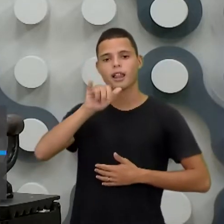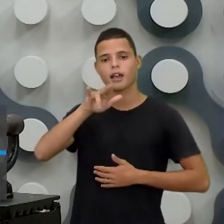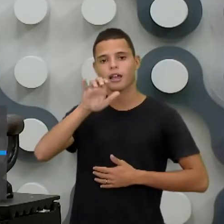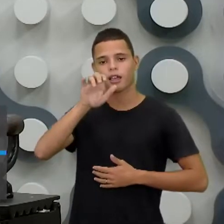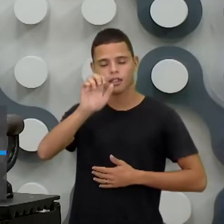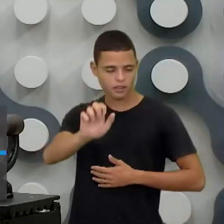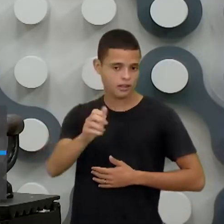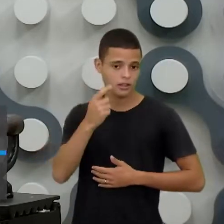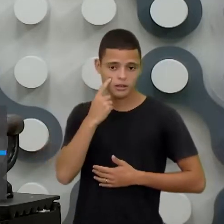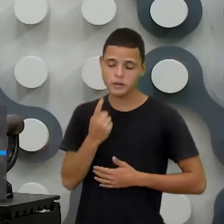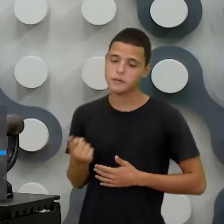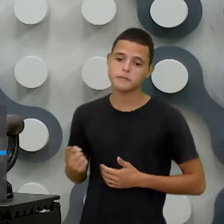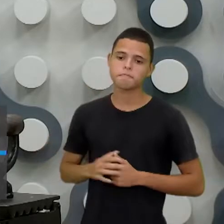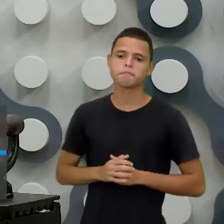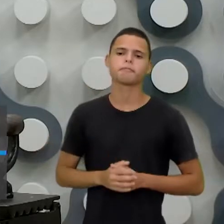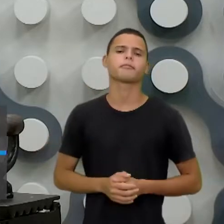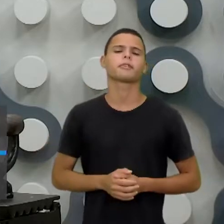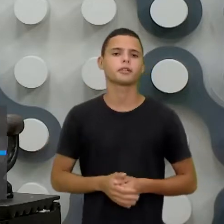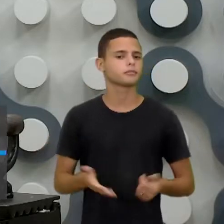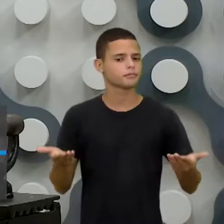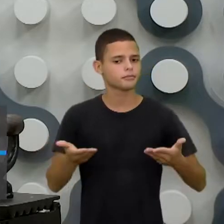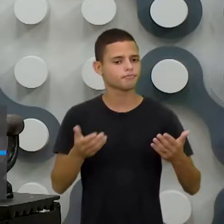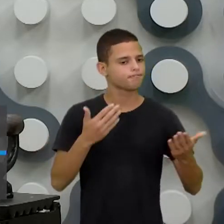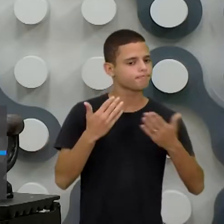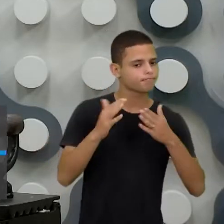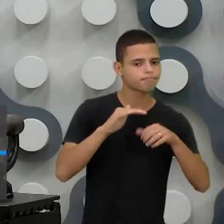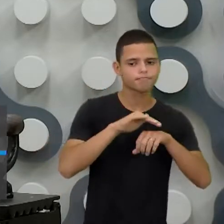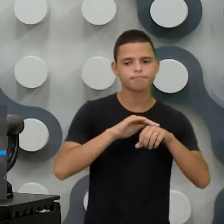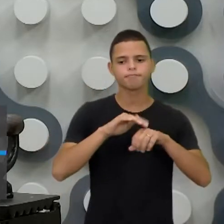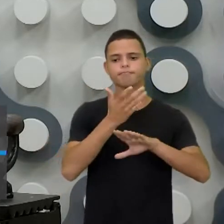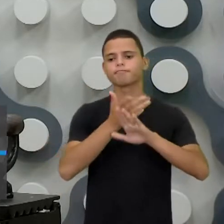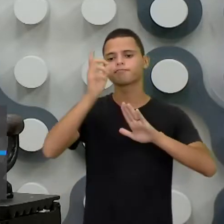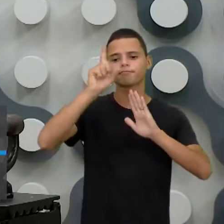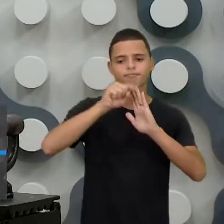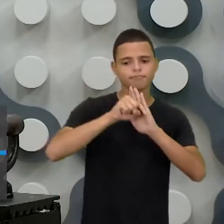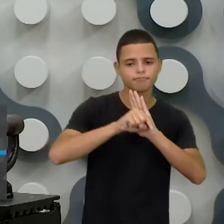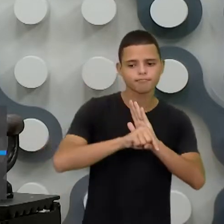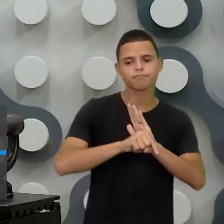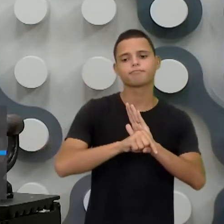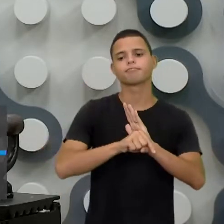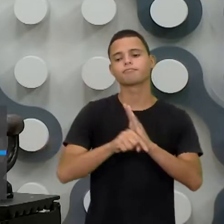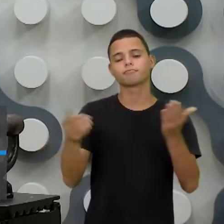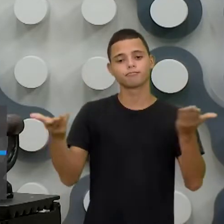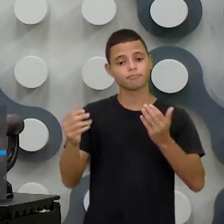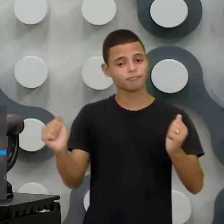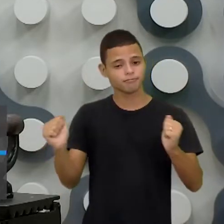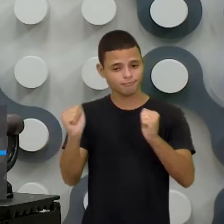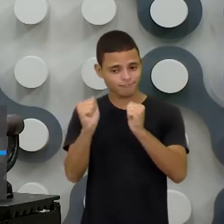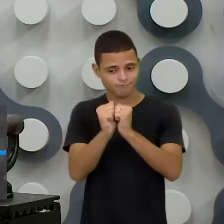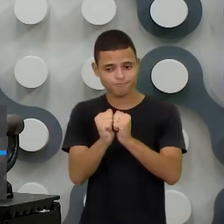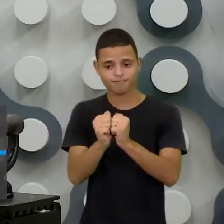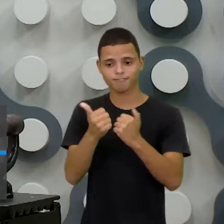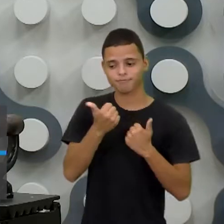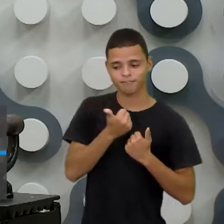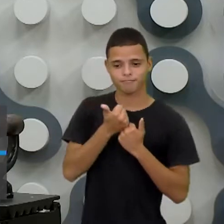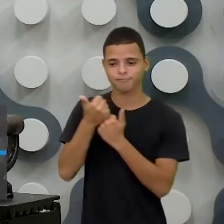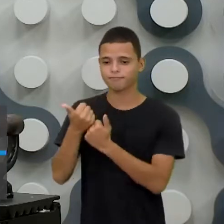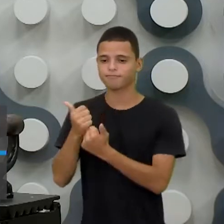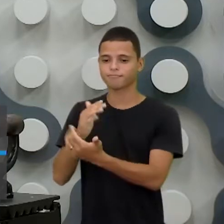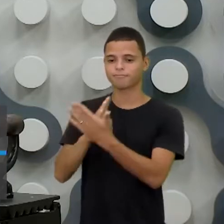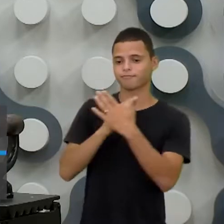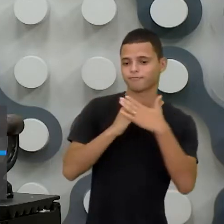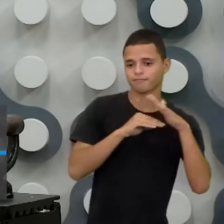sobre o nosso aprofundamento, o nosso componente e hoje aqui conosco para nos auxiliar aí nisto no mundo, tudo